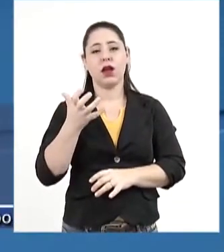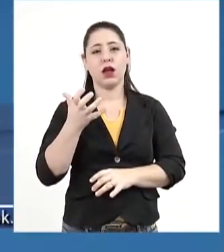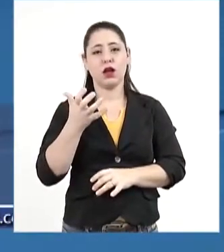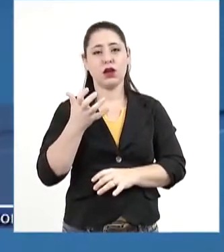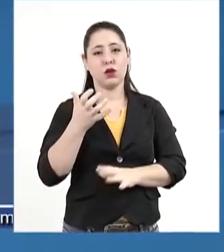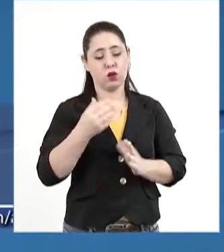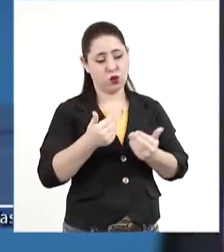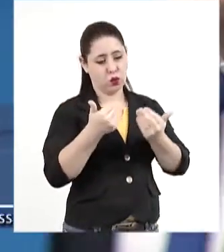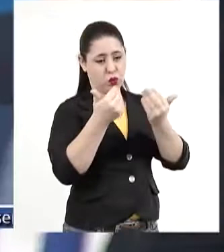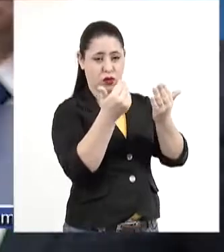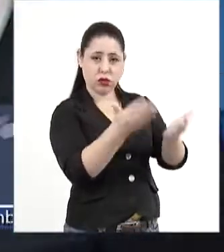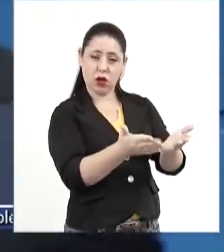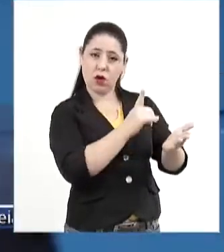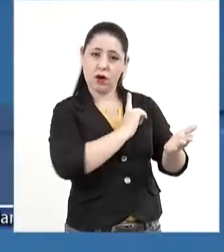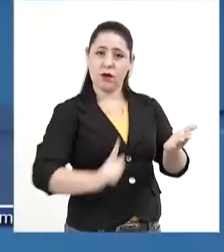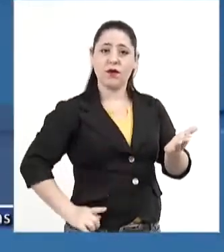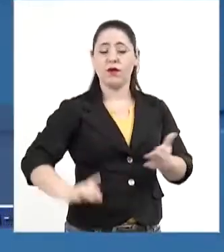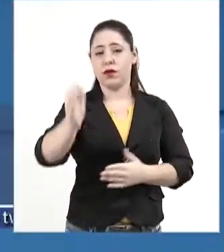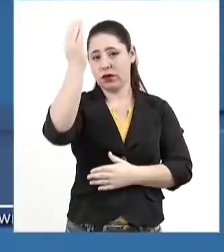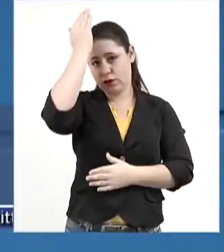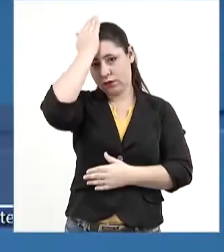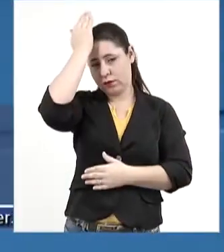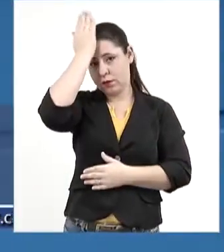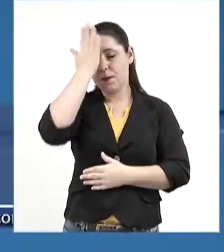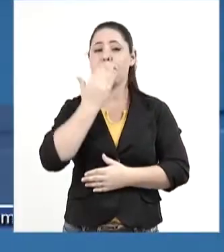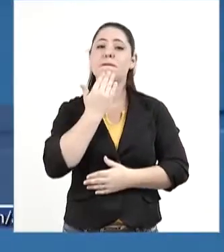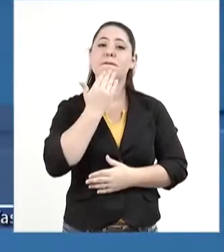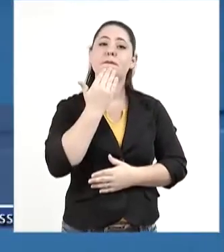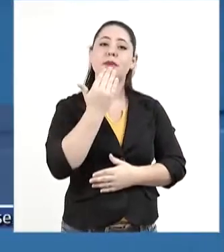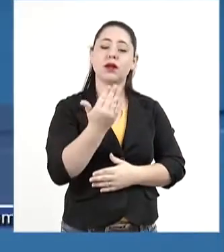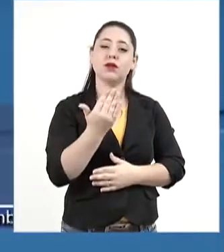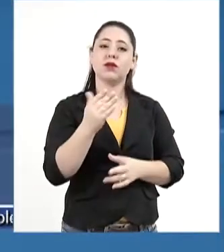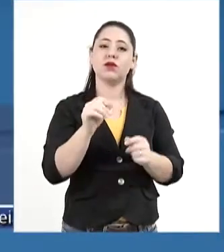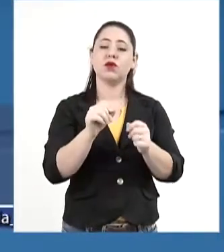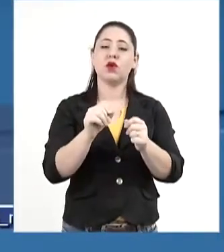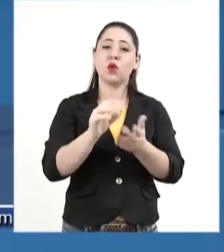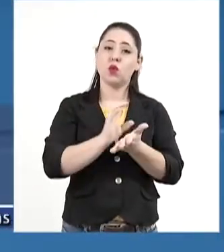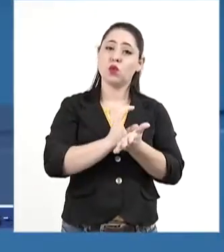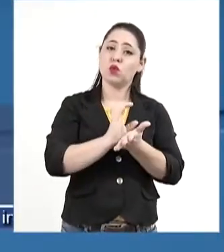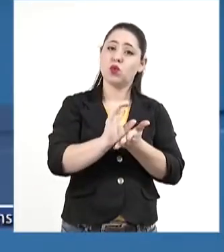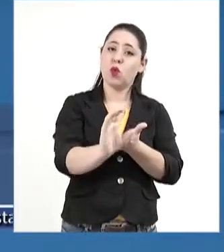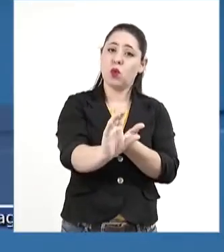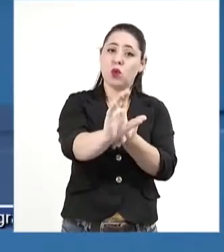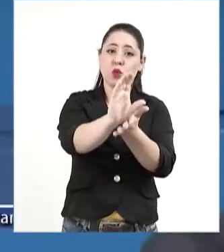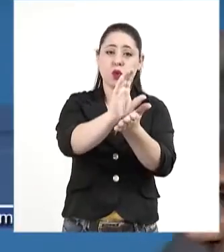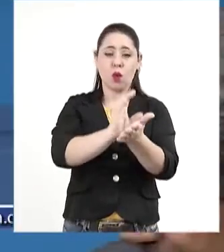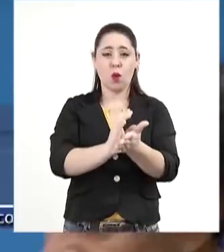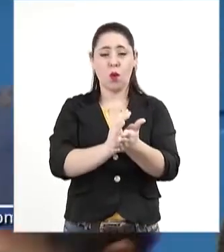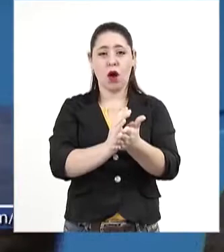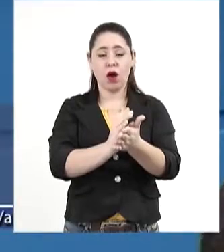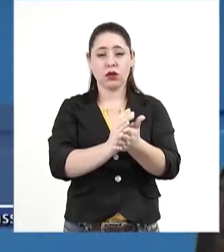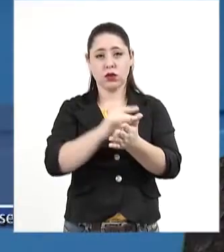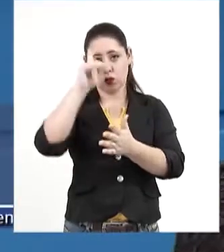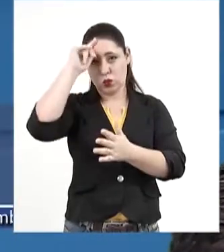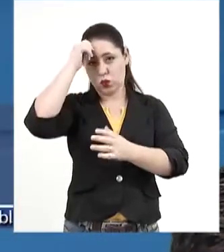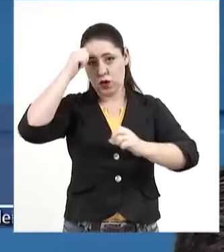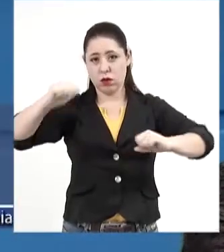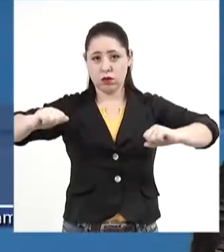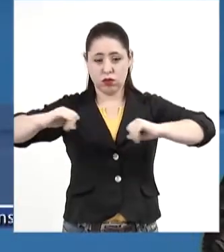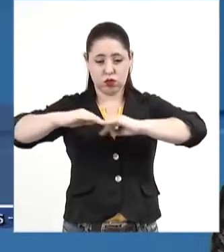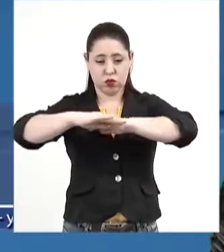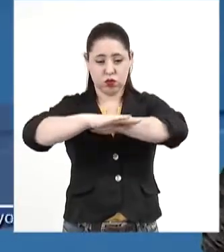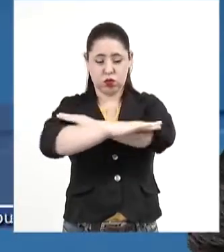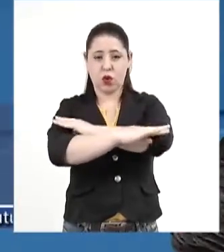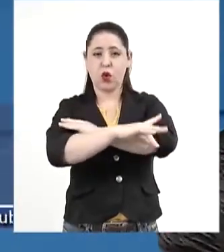encaminhado ao senhor governador Reinaldo Azambuja, solicitando que seja providenciado recursos para drenagem e pavimentação asfáltica nas